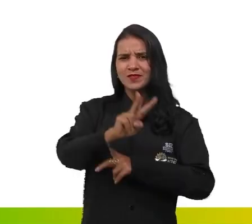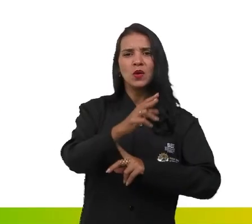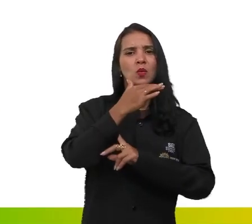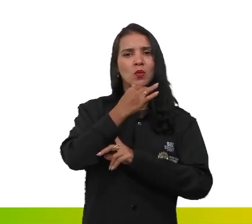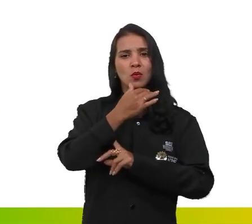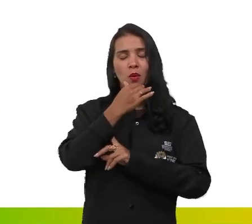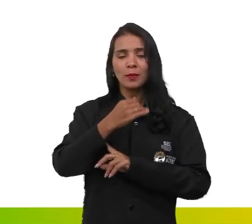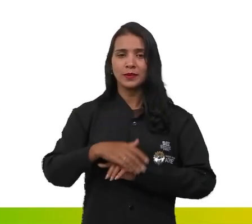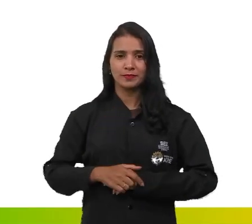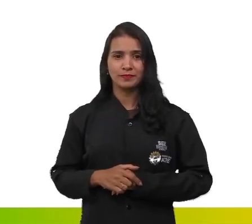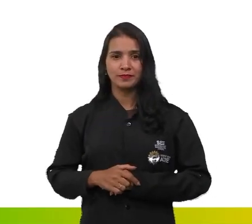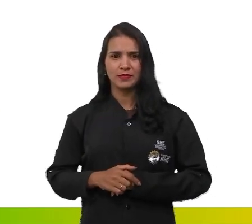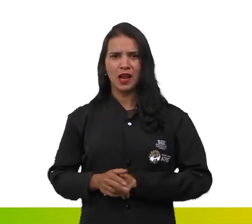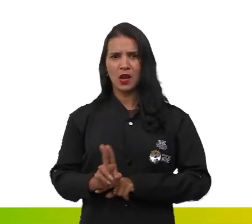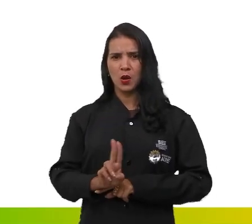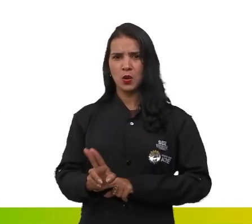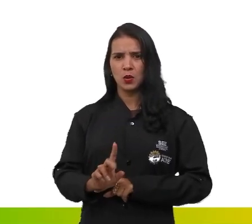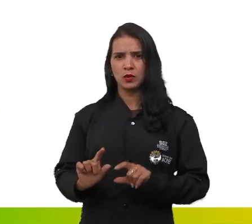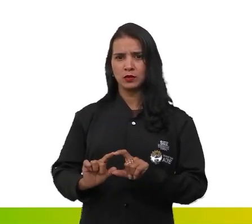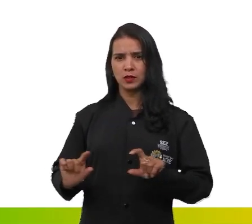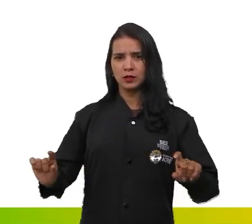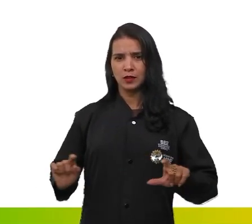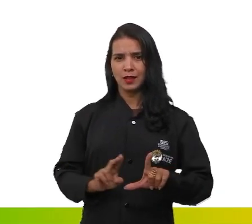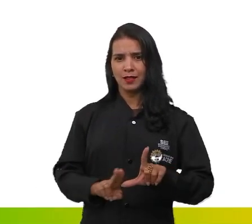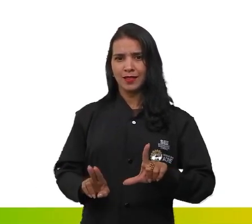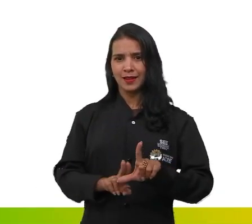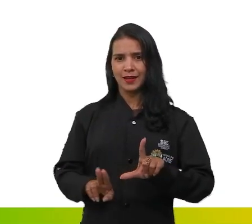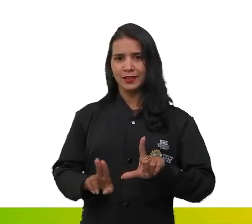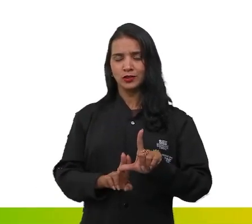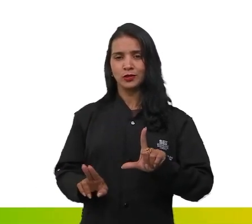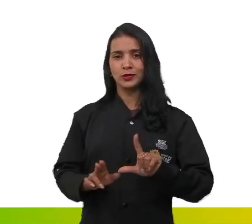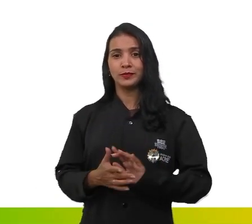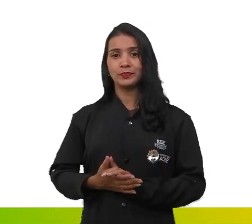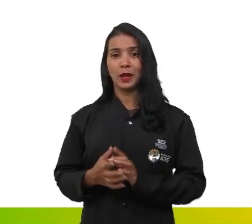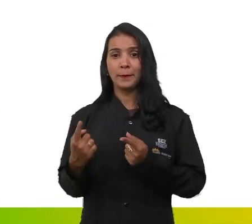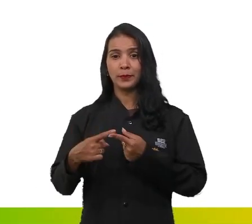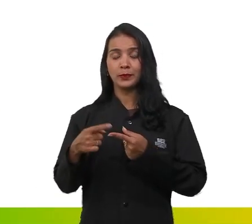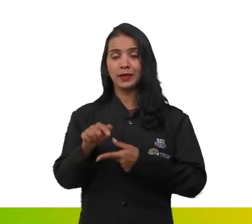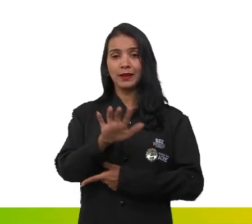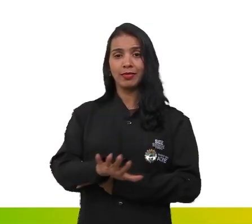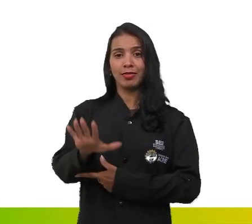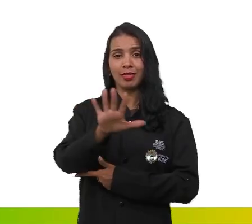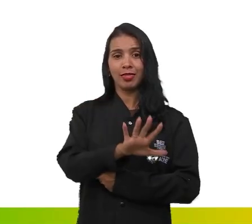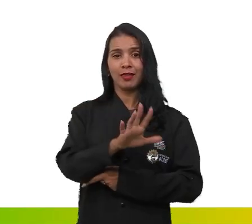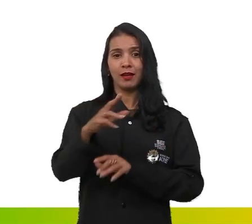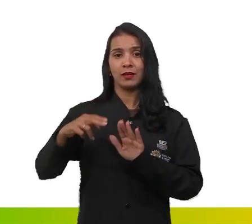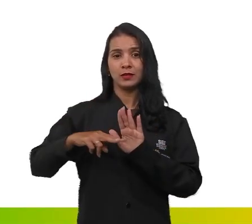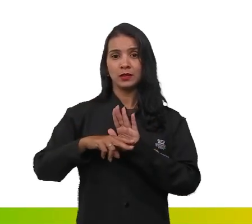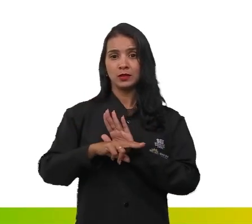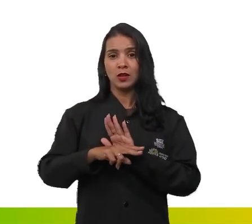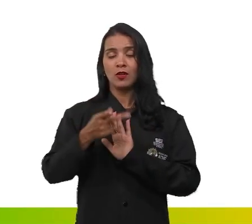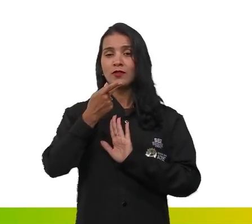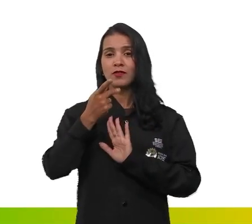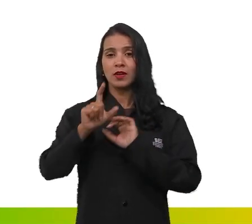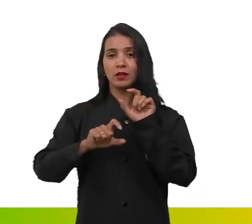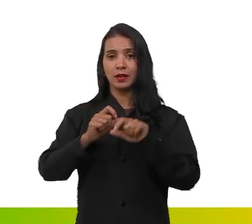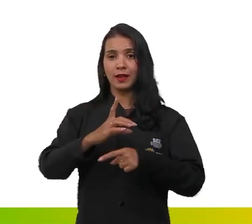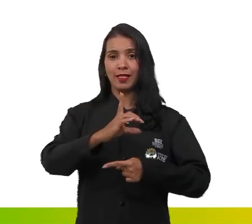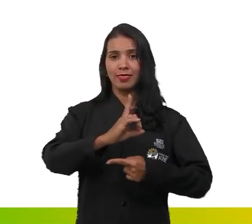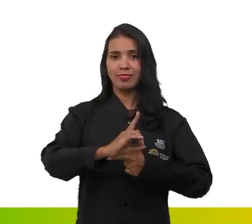que seria esse nome aqui, pessoal? Na biologia, a gente fala o quê? Dzão é conhecido